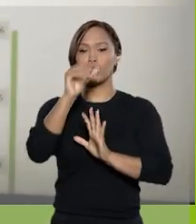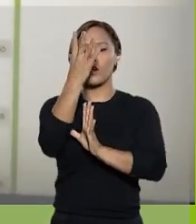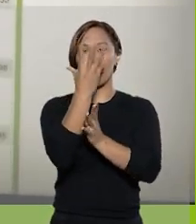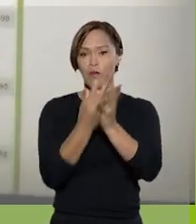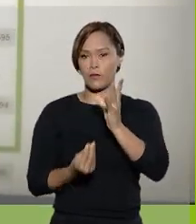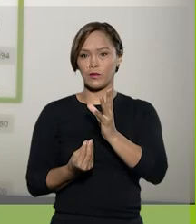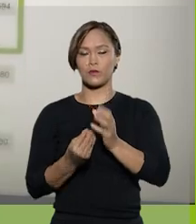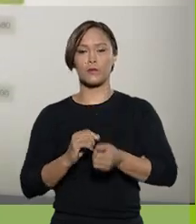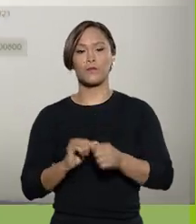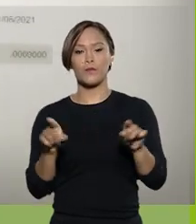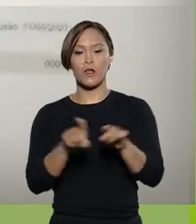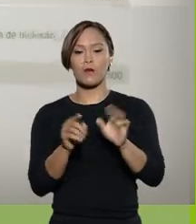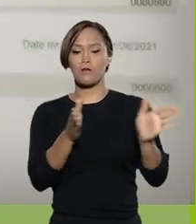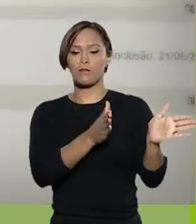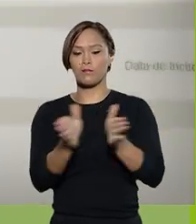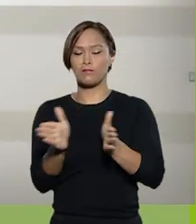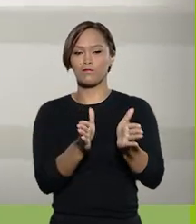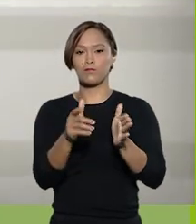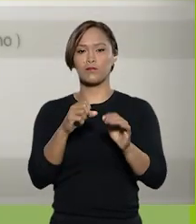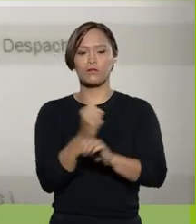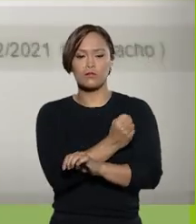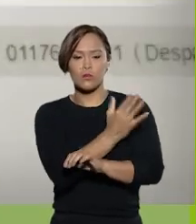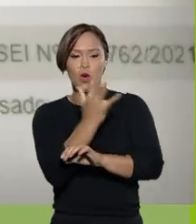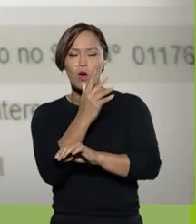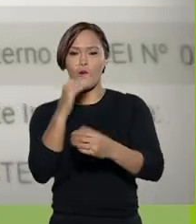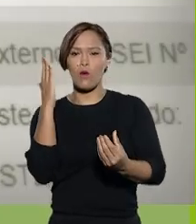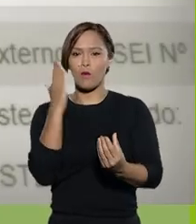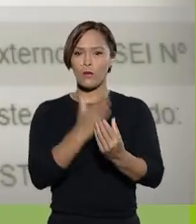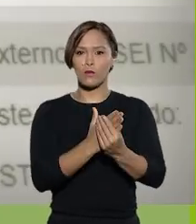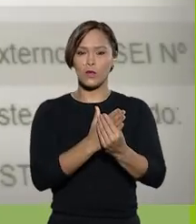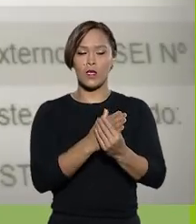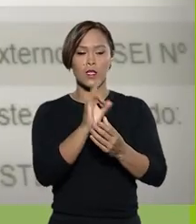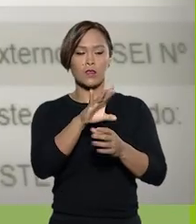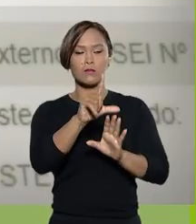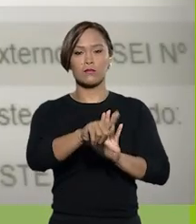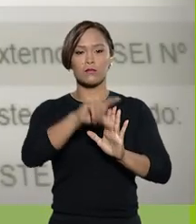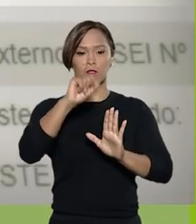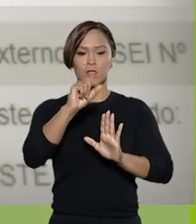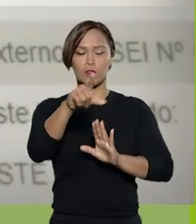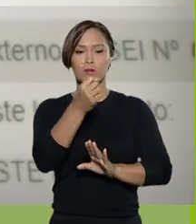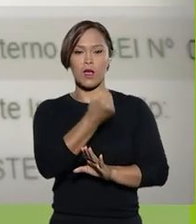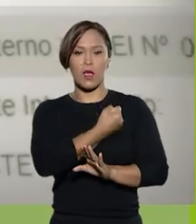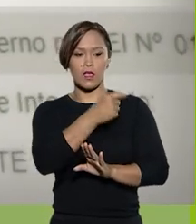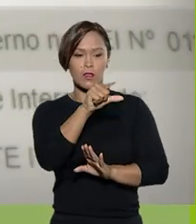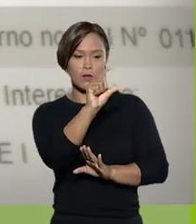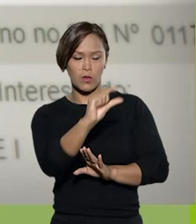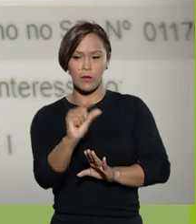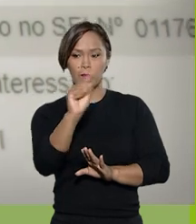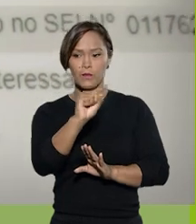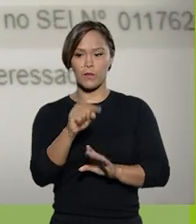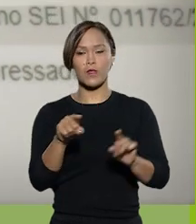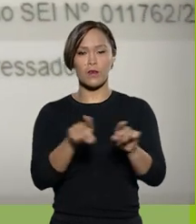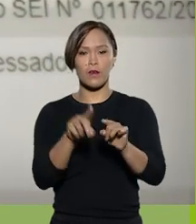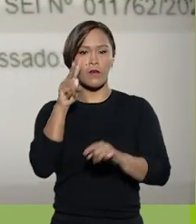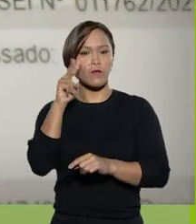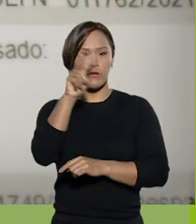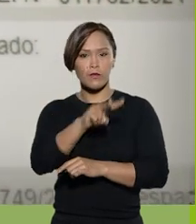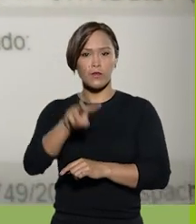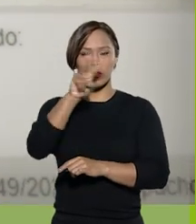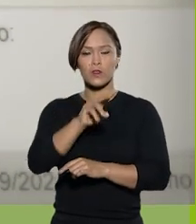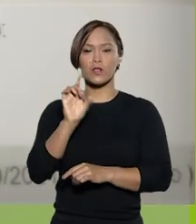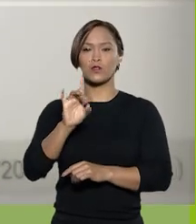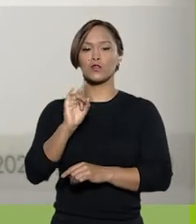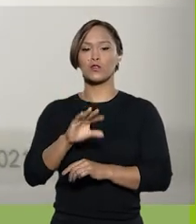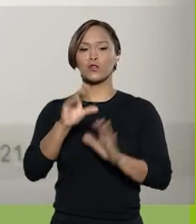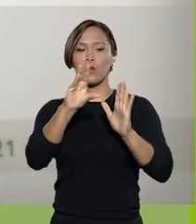filtros. Para acessar a árvore de um processo, basta clicar sobre este ícone. E para visualizar